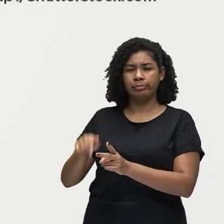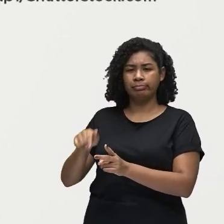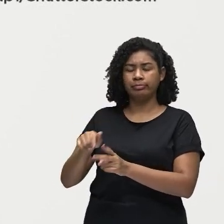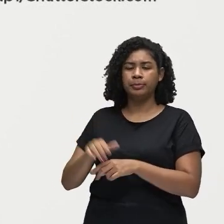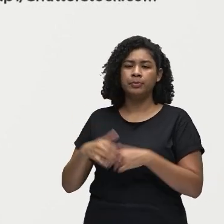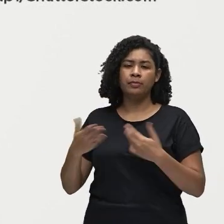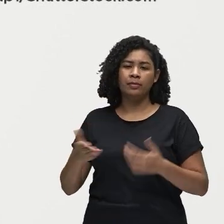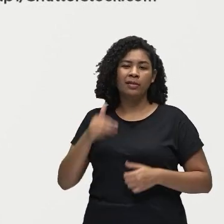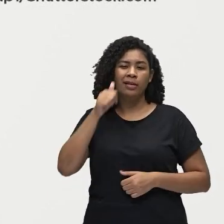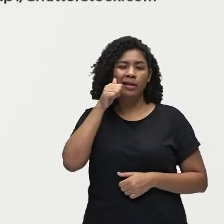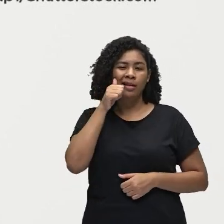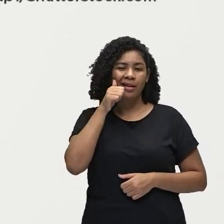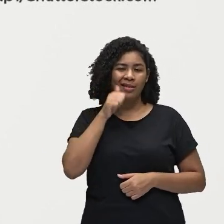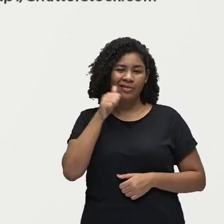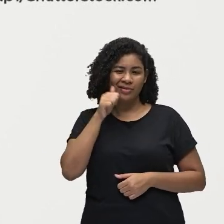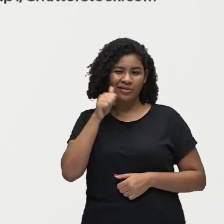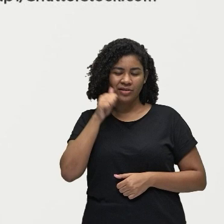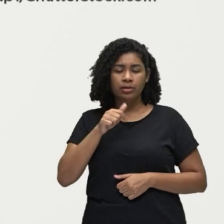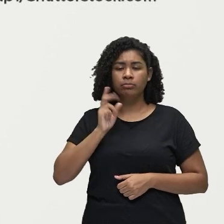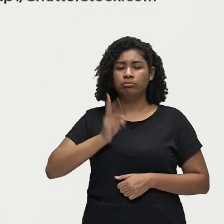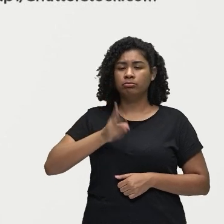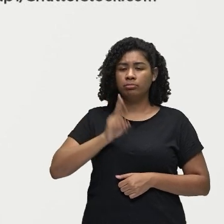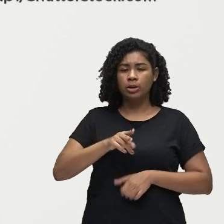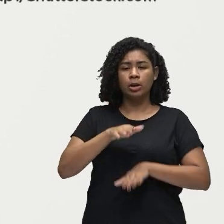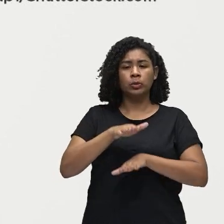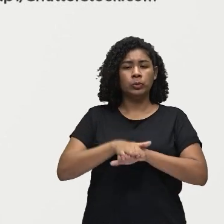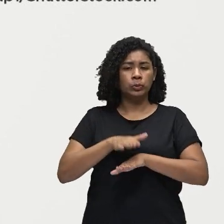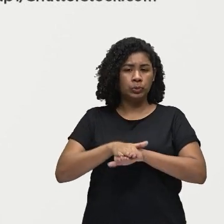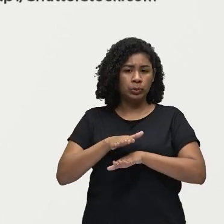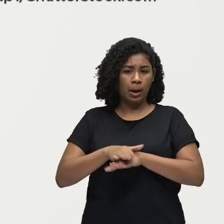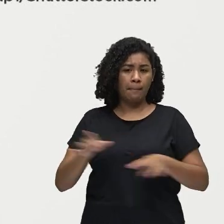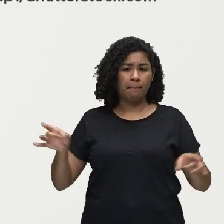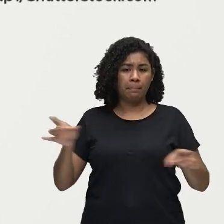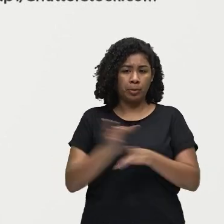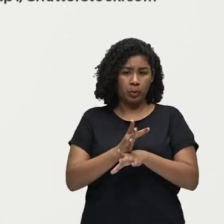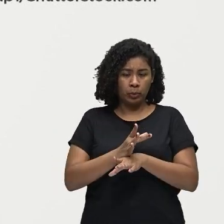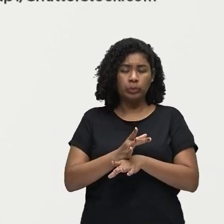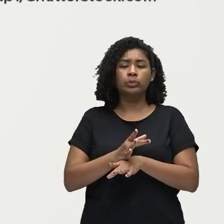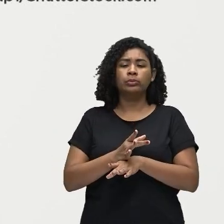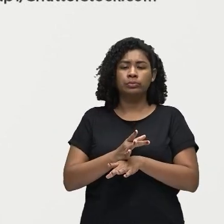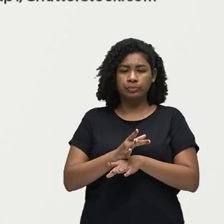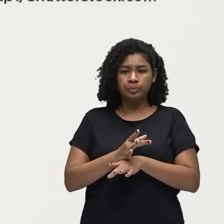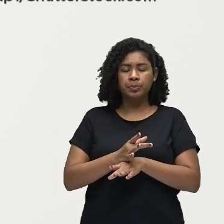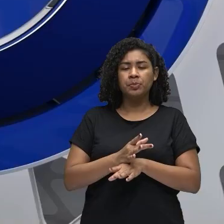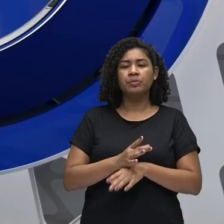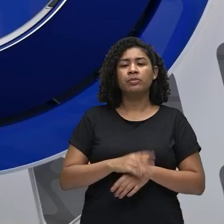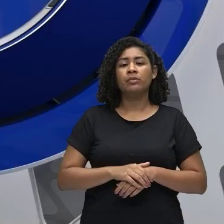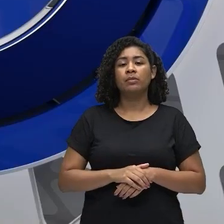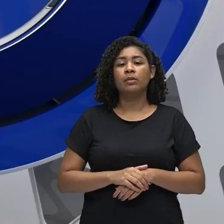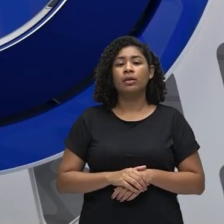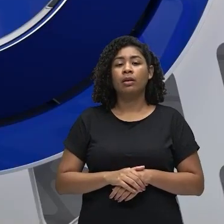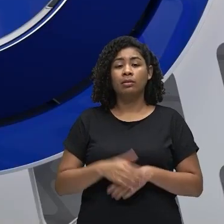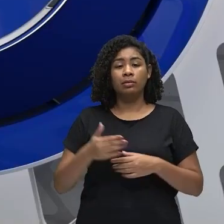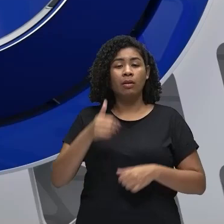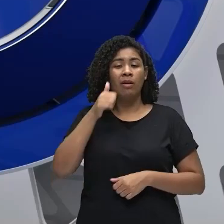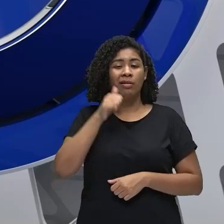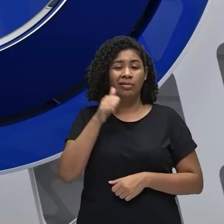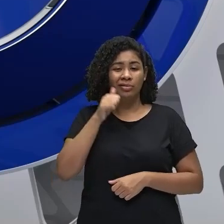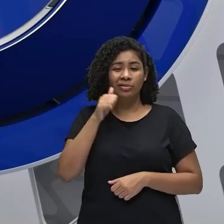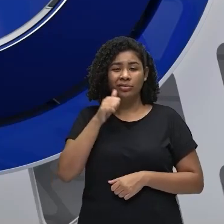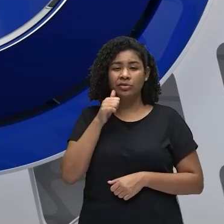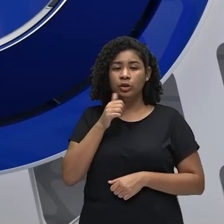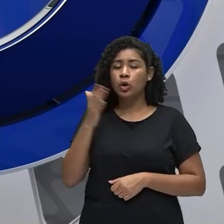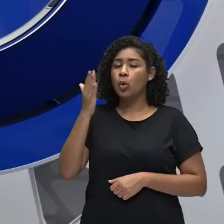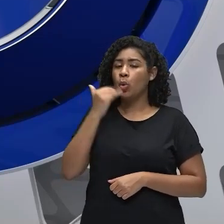fêmea, quando tem a cópula, né? Quando há a relação entre o macho e a fêmea